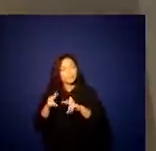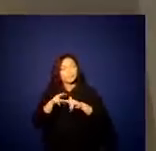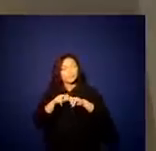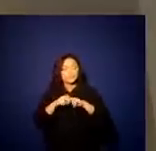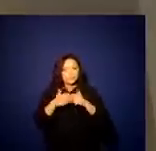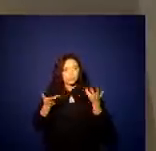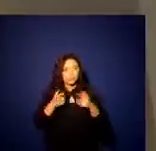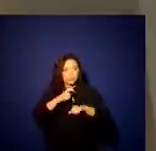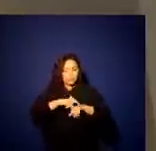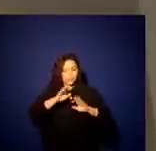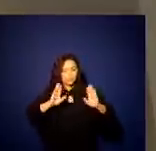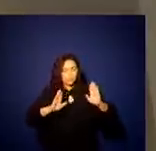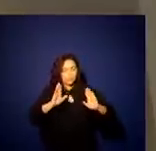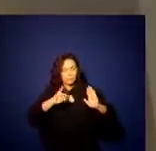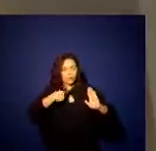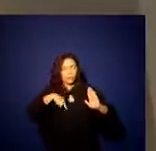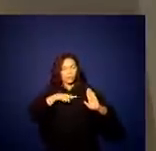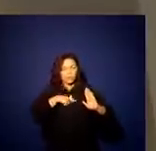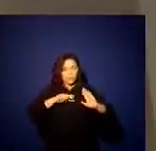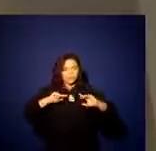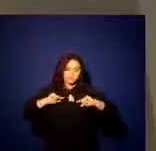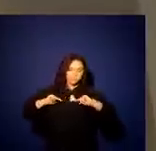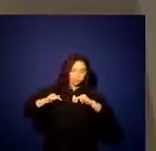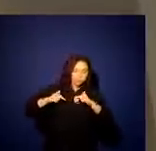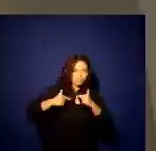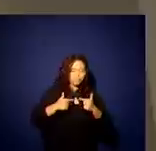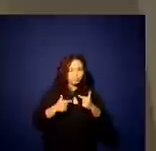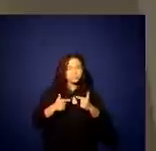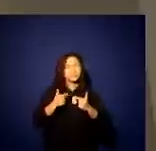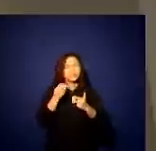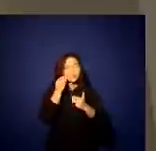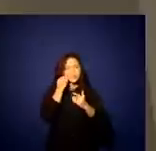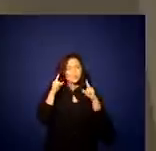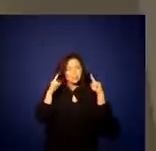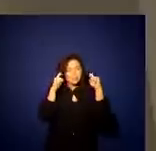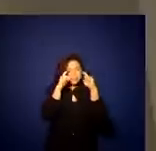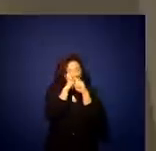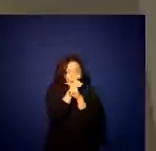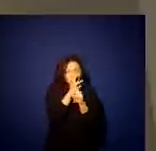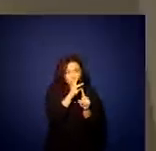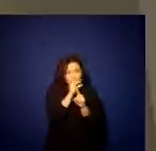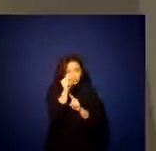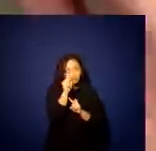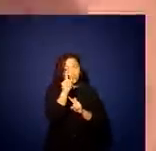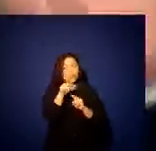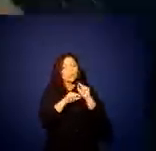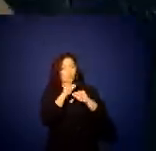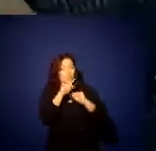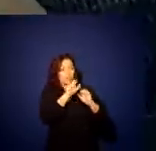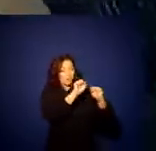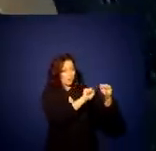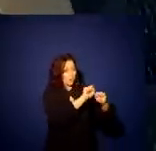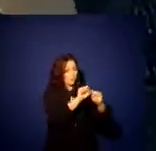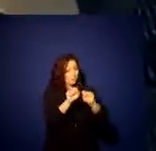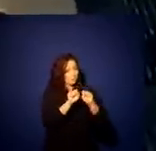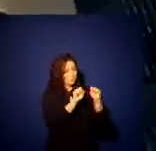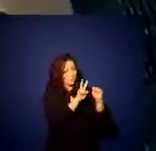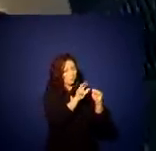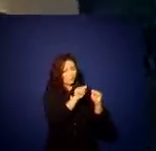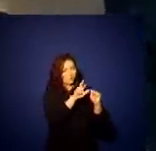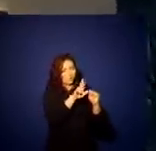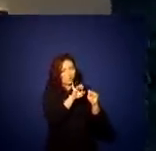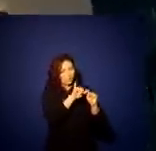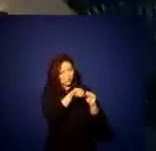que a gente tem enfrentado esse cenários afiador é mirar as empresas de varejo que trabalham na parte mais alta